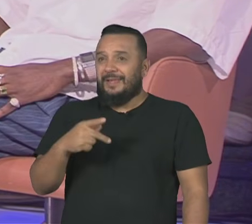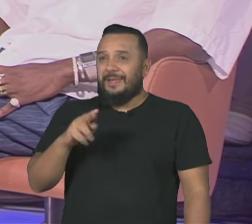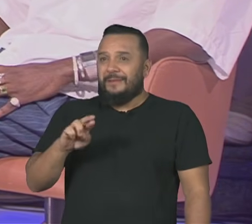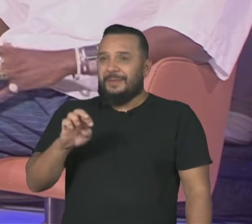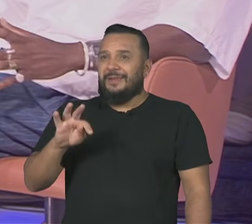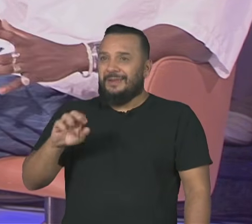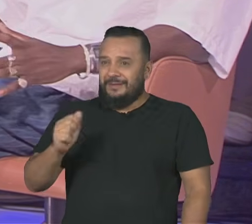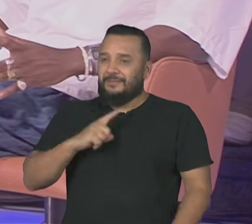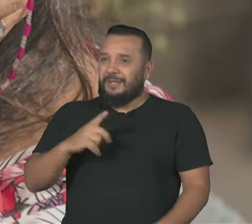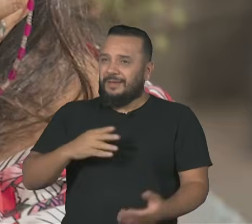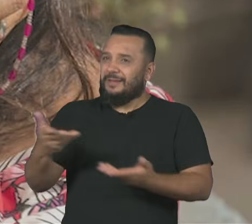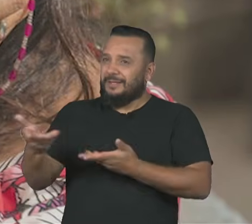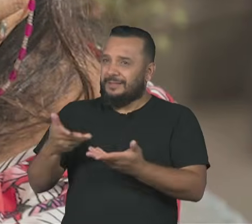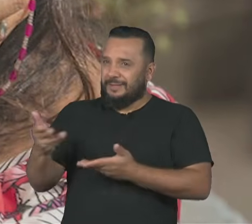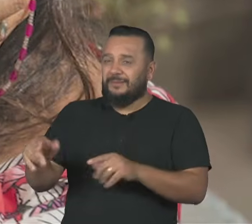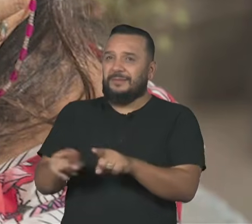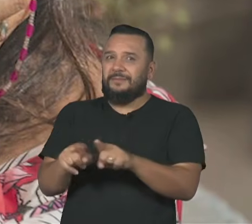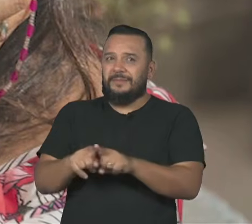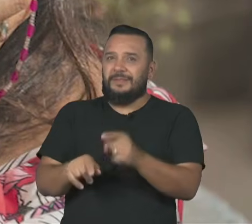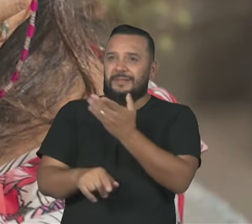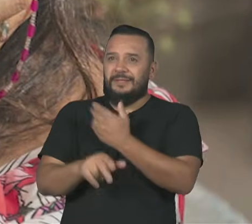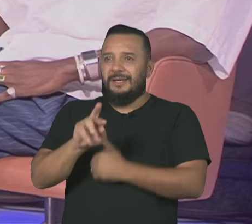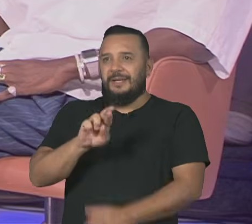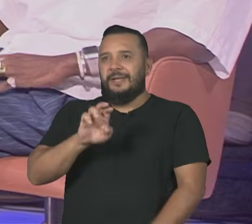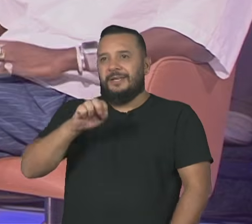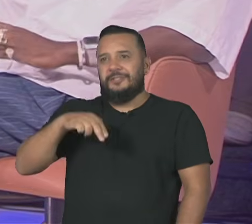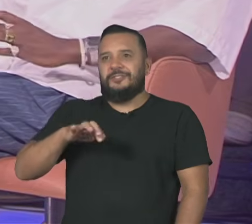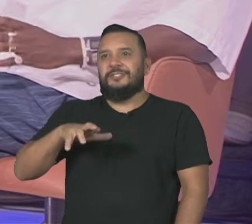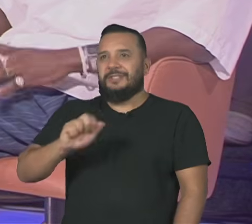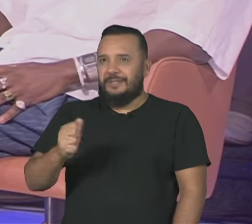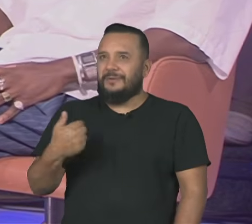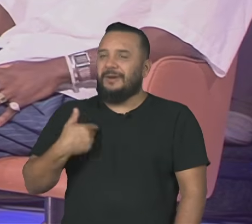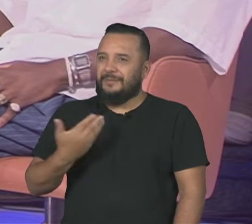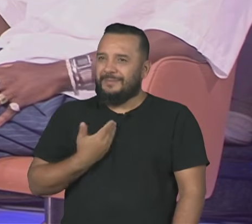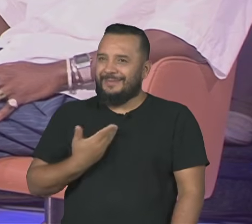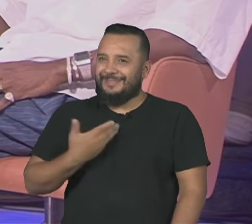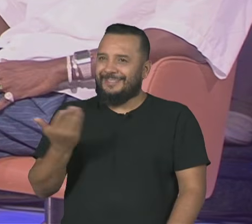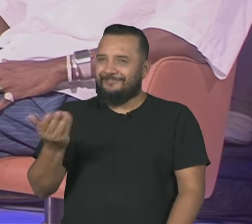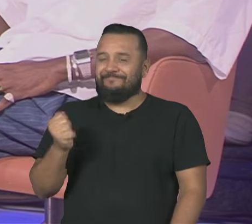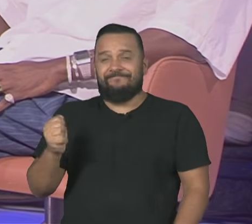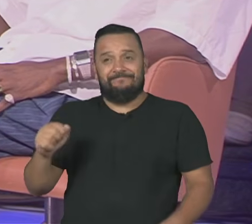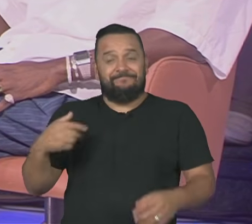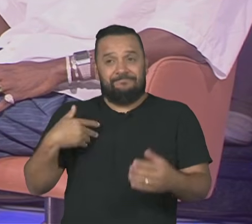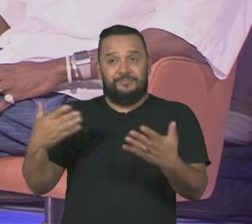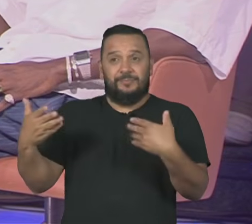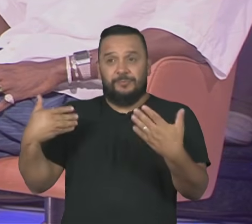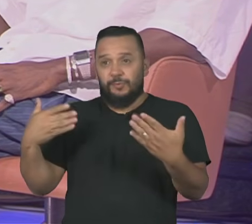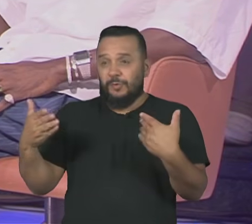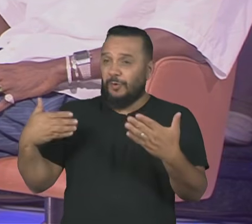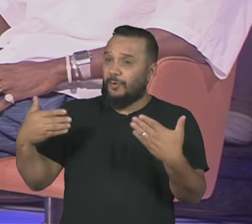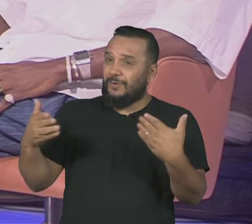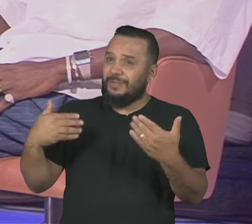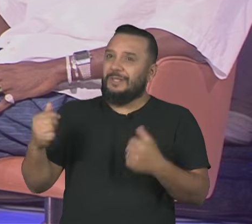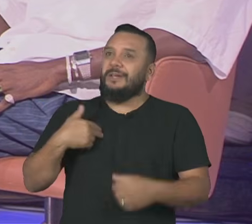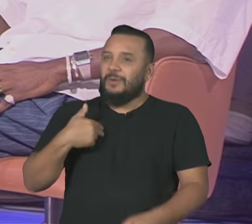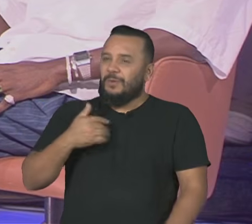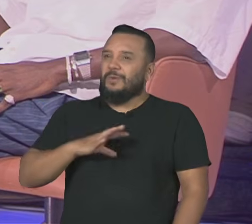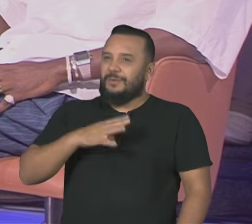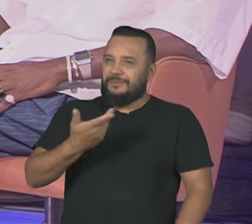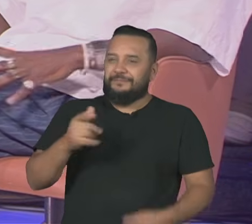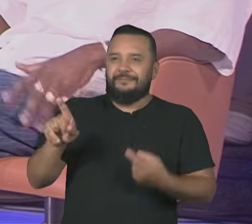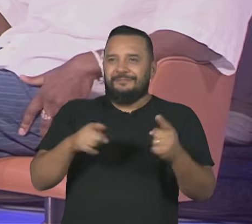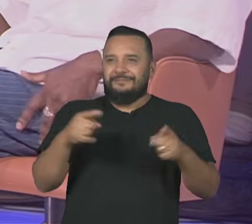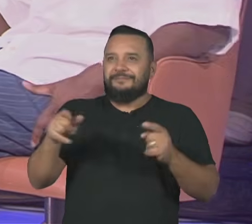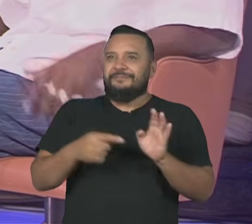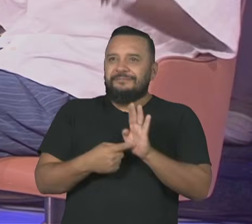relação com o Gil. Eu sou muito amigo da Regina, também casé, então... E aí teve um momento que a gente começou a conversar e eu tive coragem de mostrar a